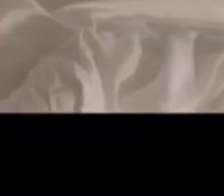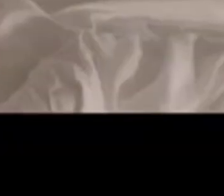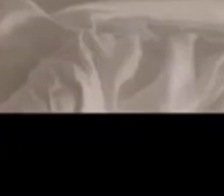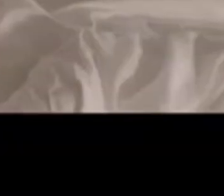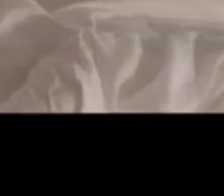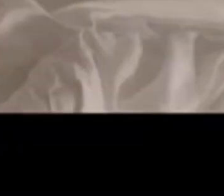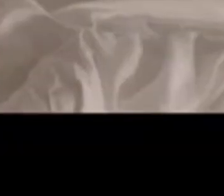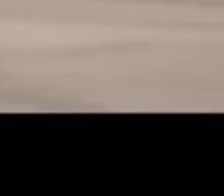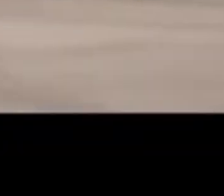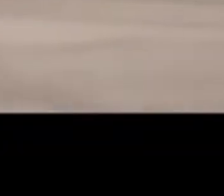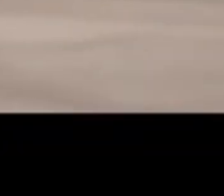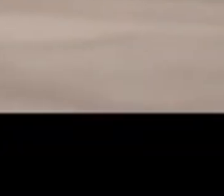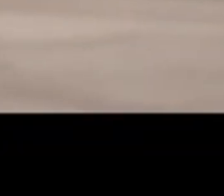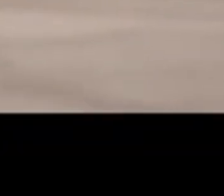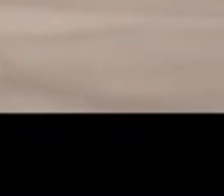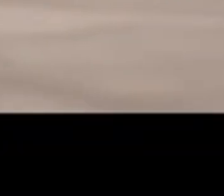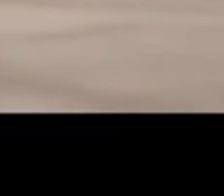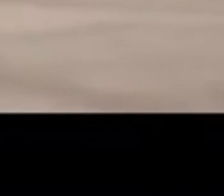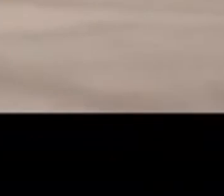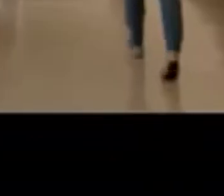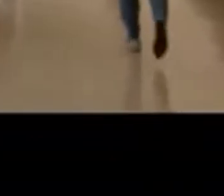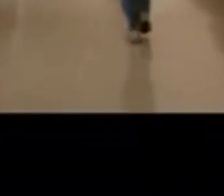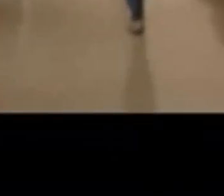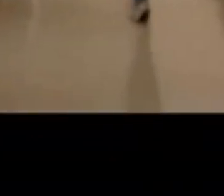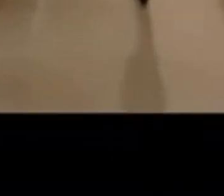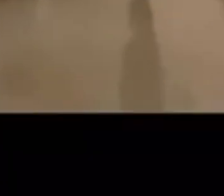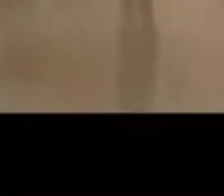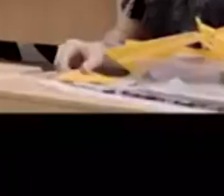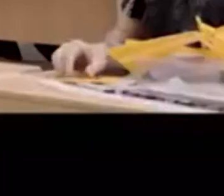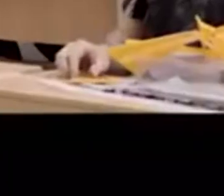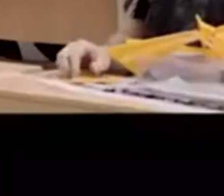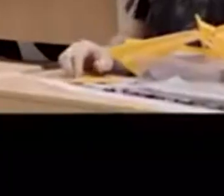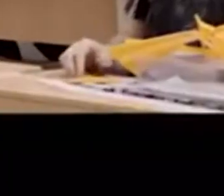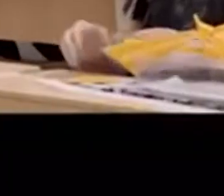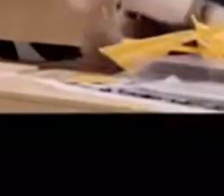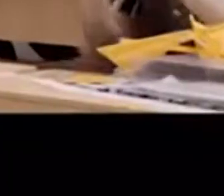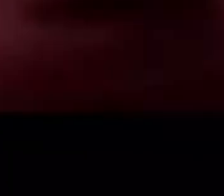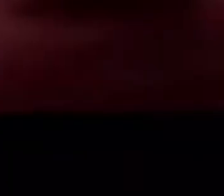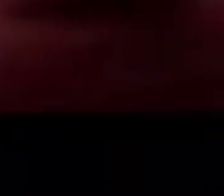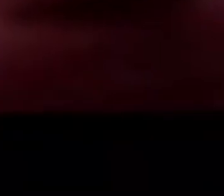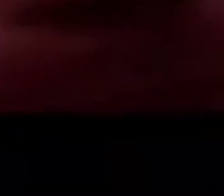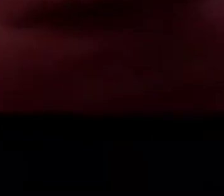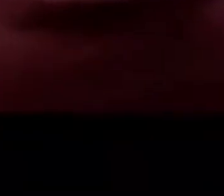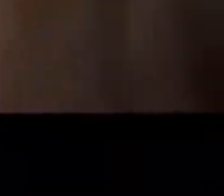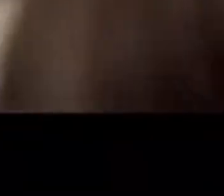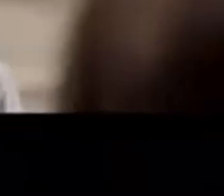A gente é assim, gosta de saber o que está acontecendo, de fazer acontecer